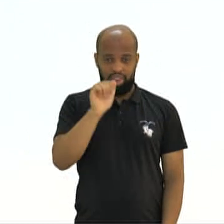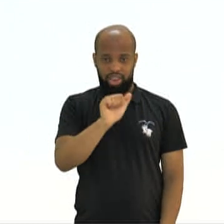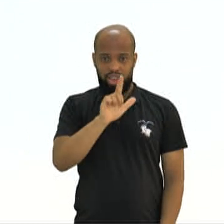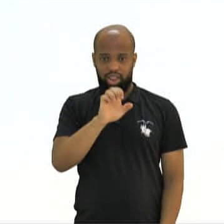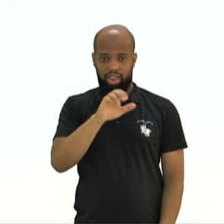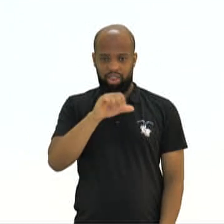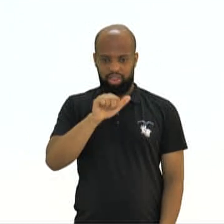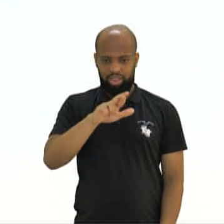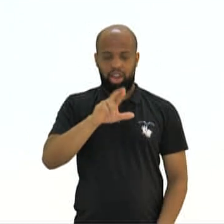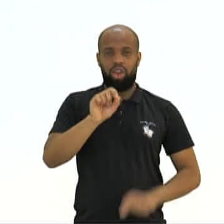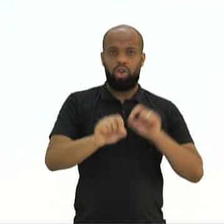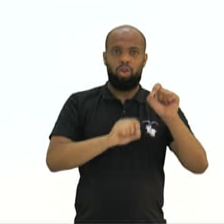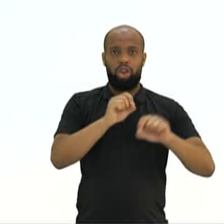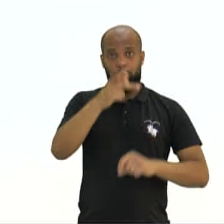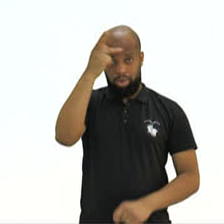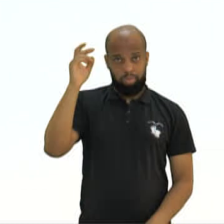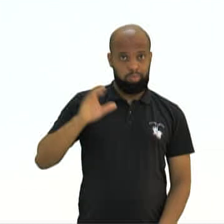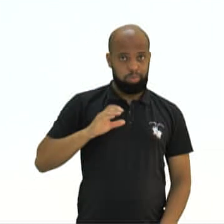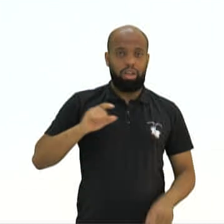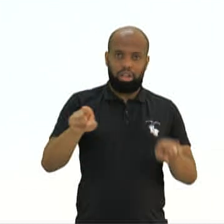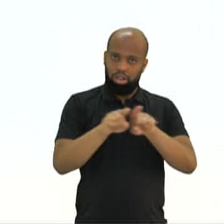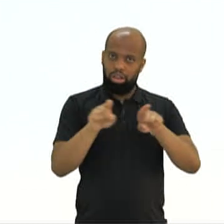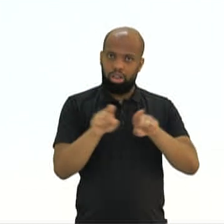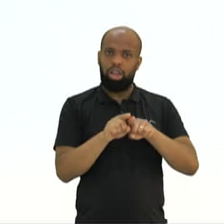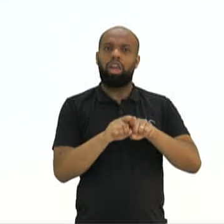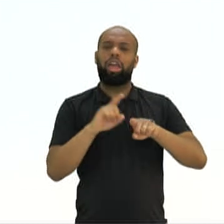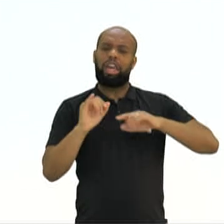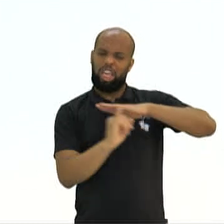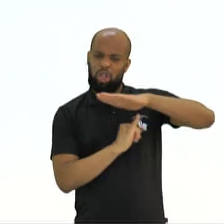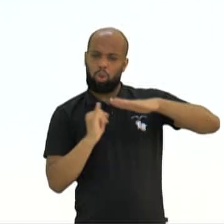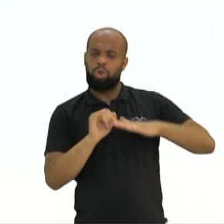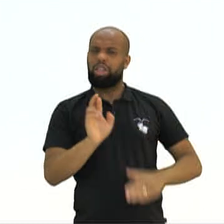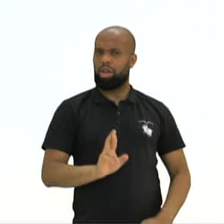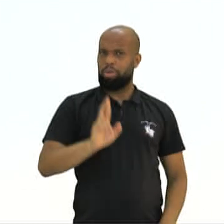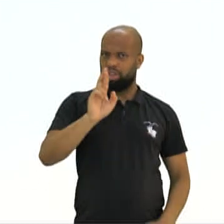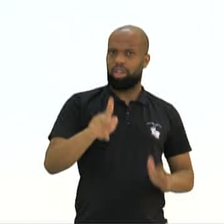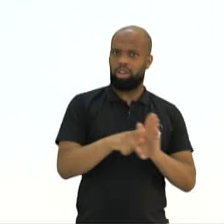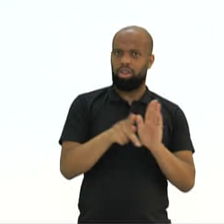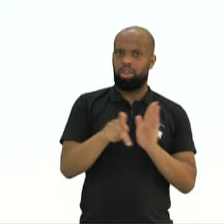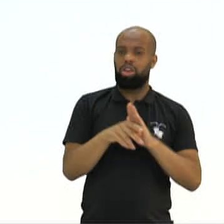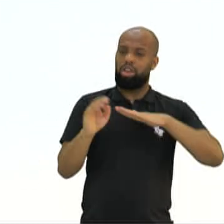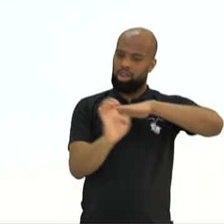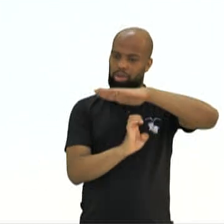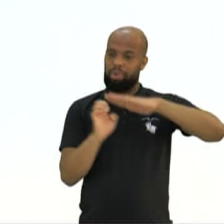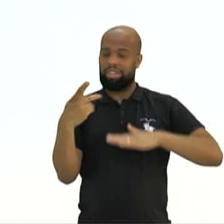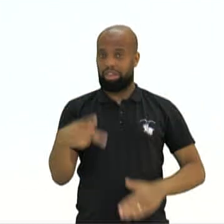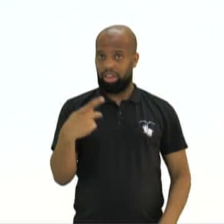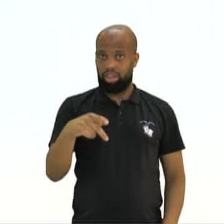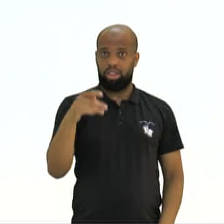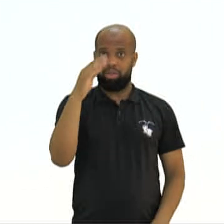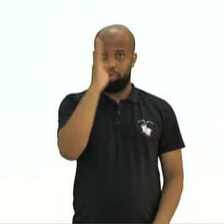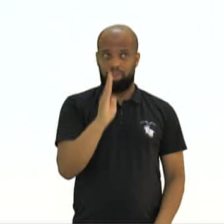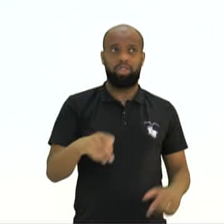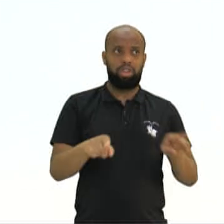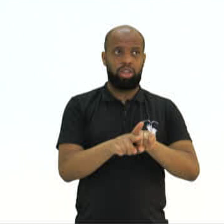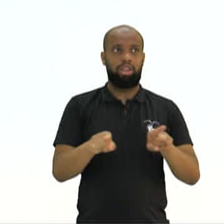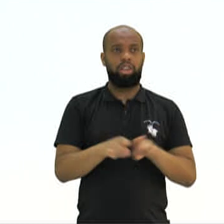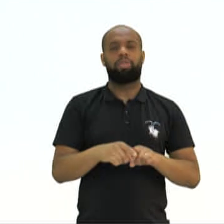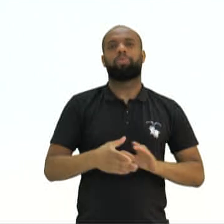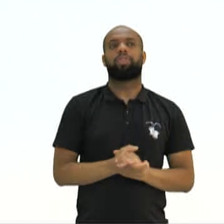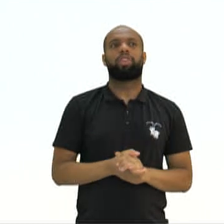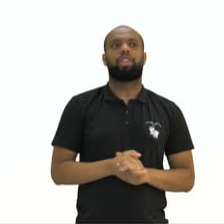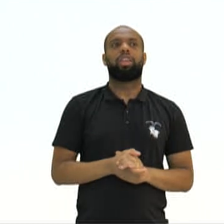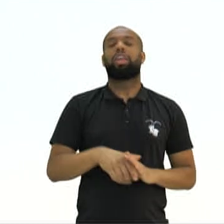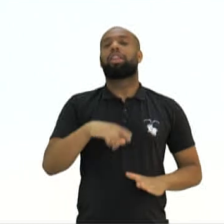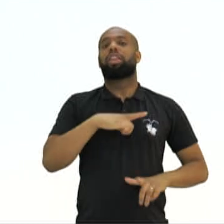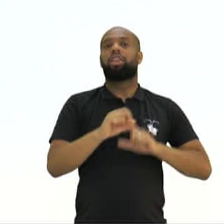um rico industrial aí, e representava os interesses do grande empresariado brasileiro. Né? O candidato